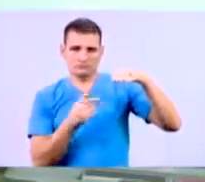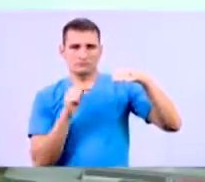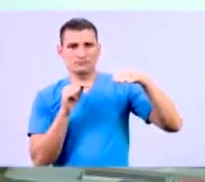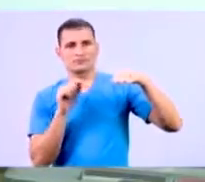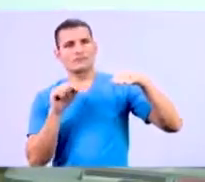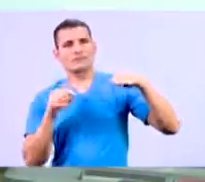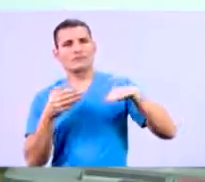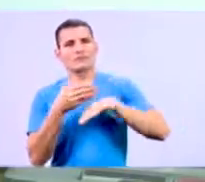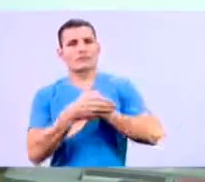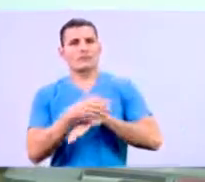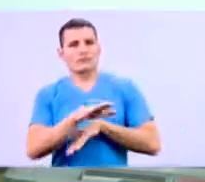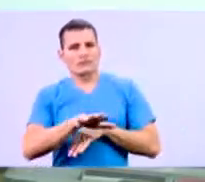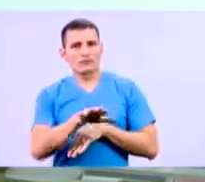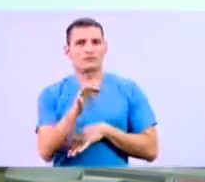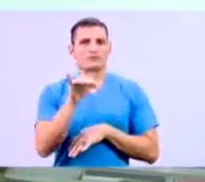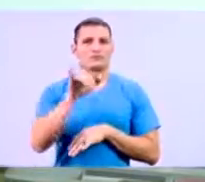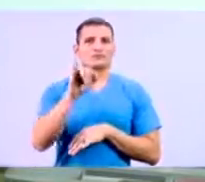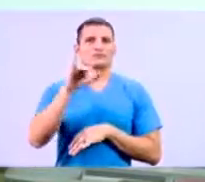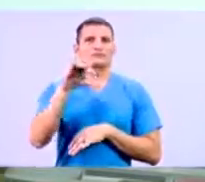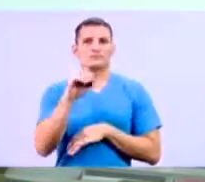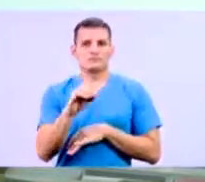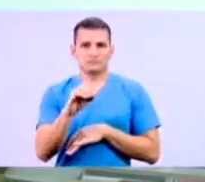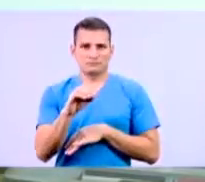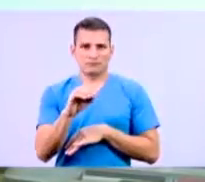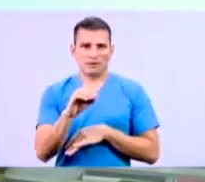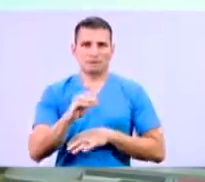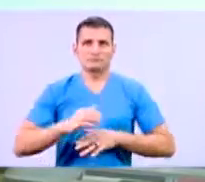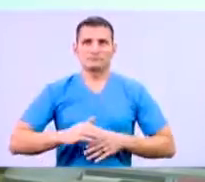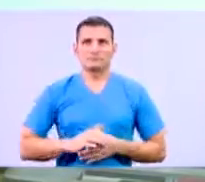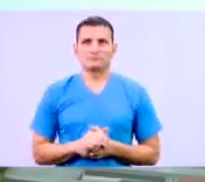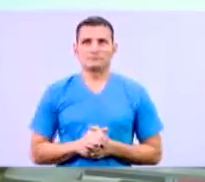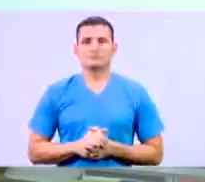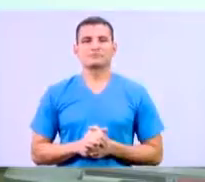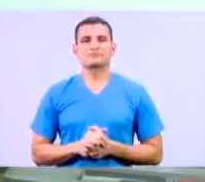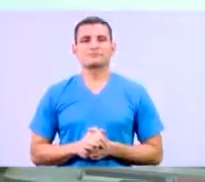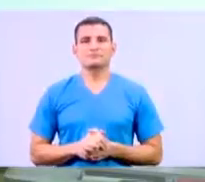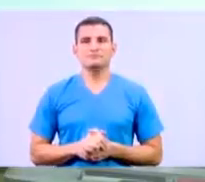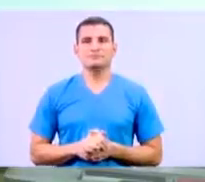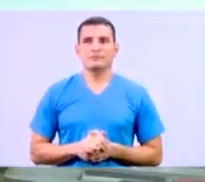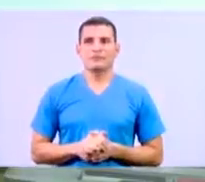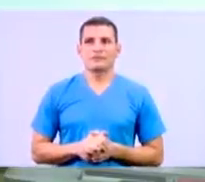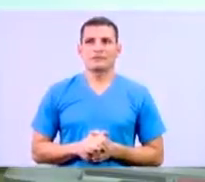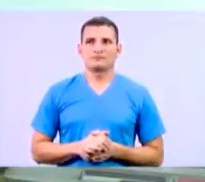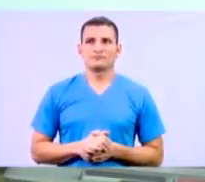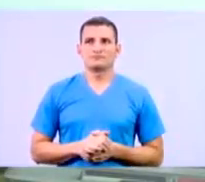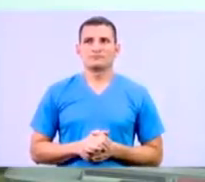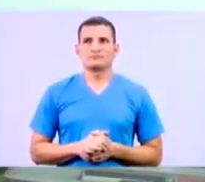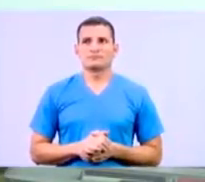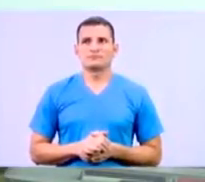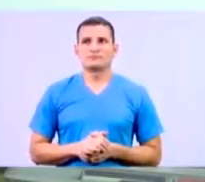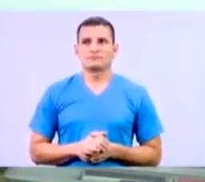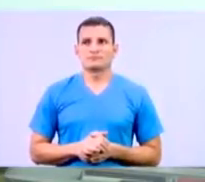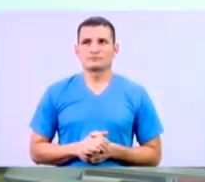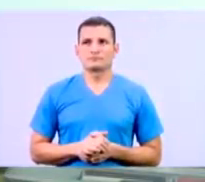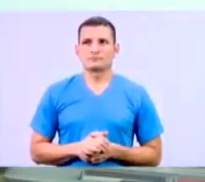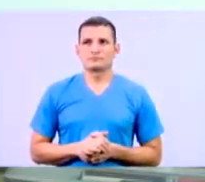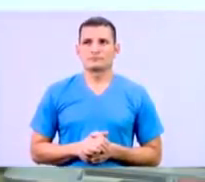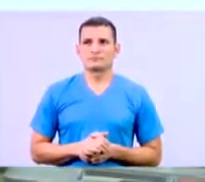ao meios físicos, ok? Não o meio físico, mas de acesso ao meio físico, está na camada superior,